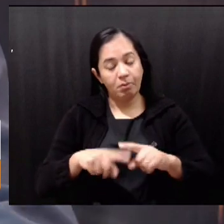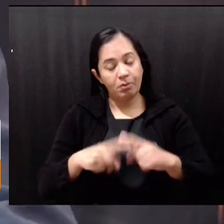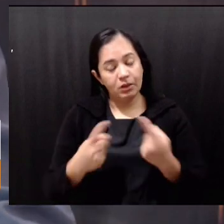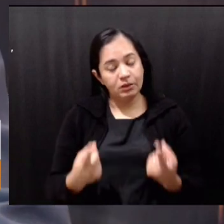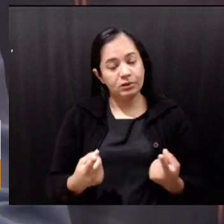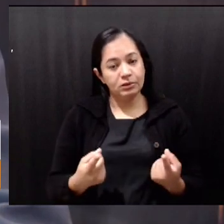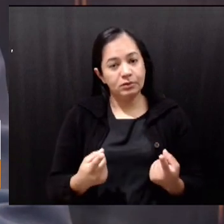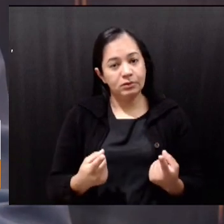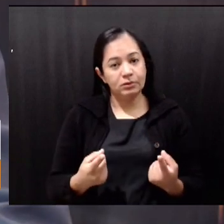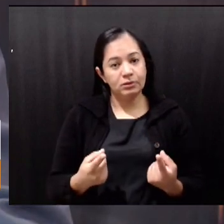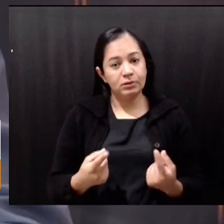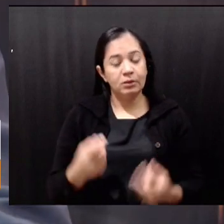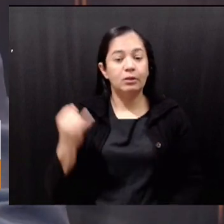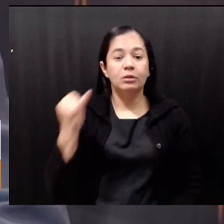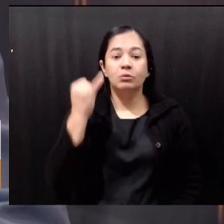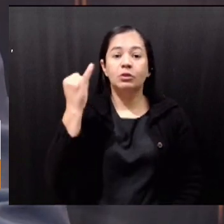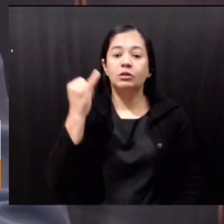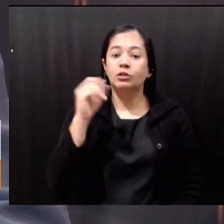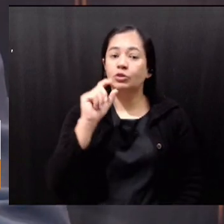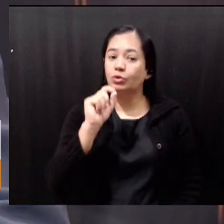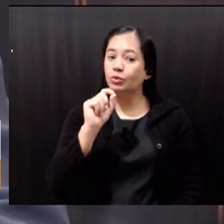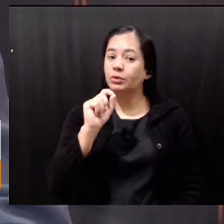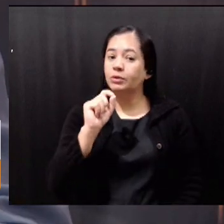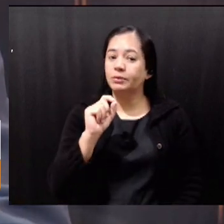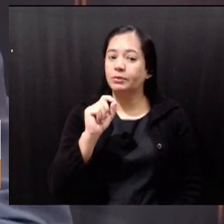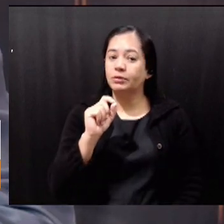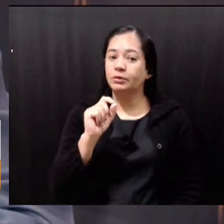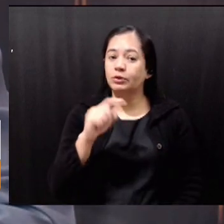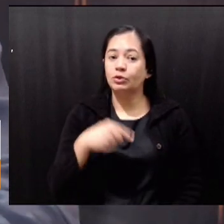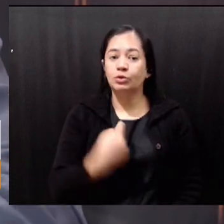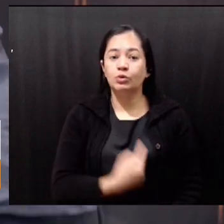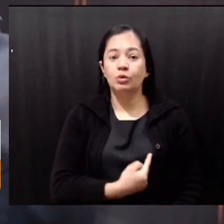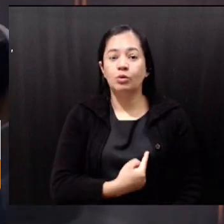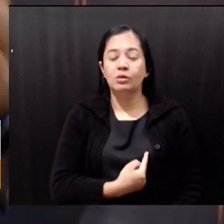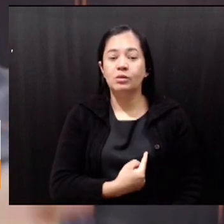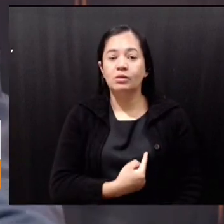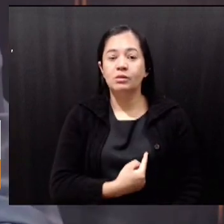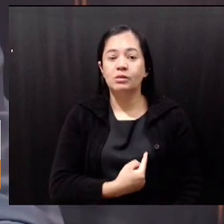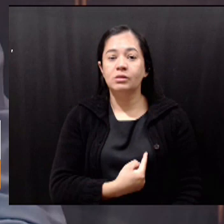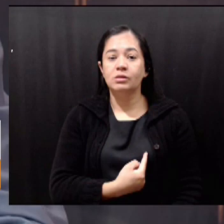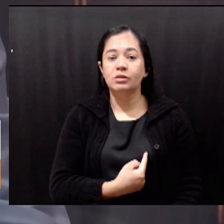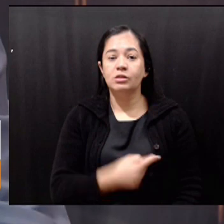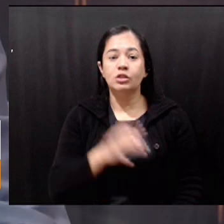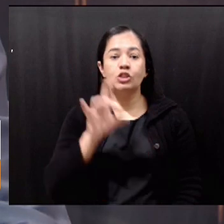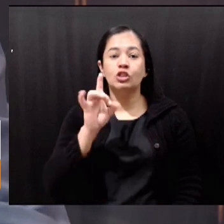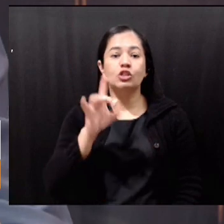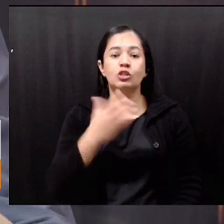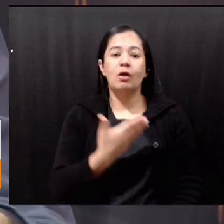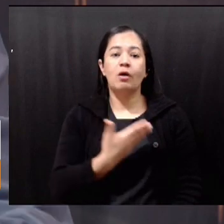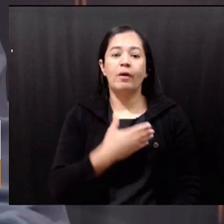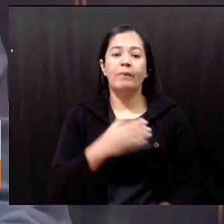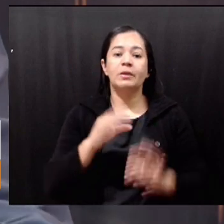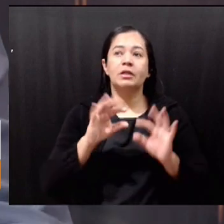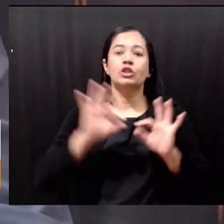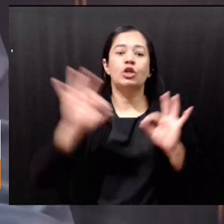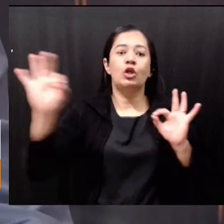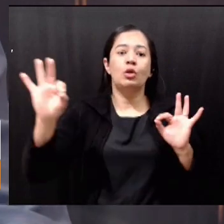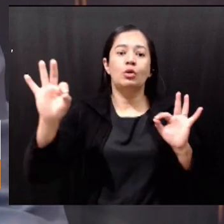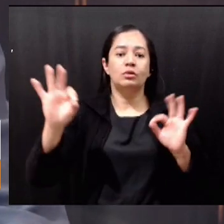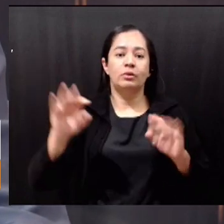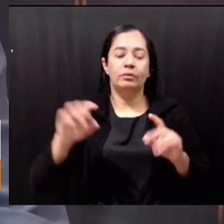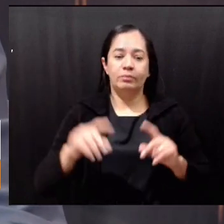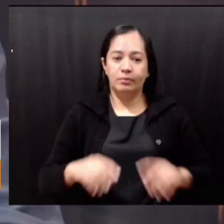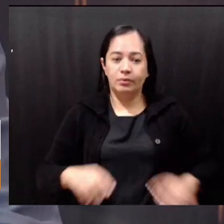importante, conforme você também pontuou, a gente não ter apenas essa amizade à distância, né. Uhum. Então tá cercados